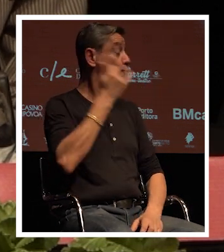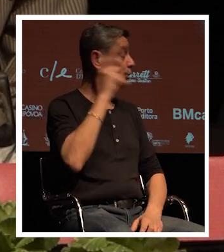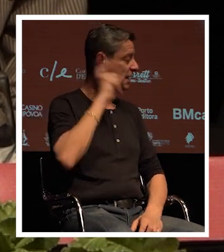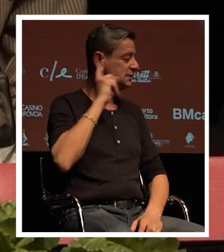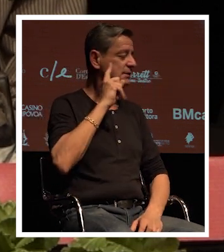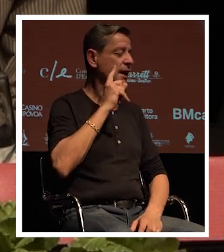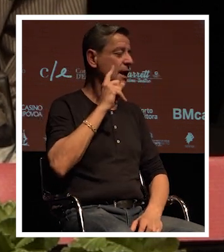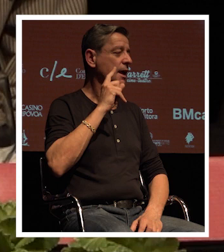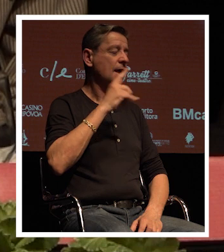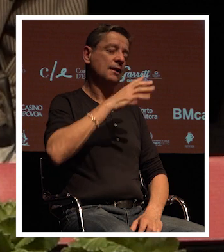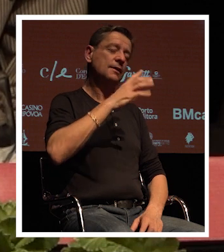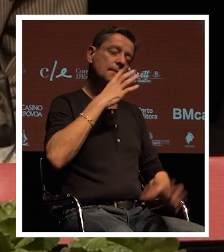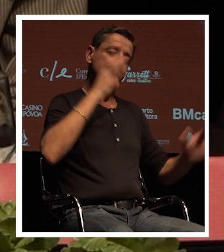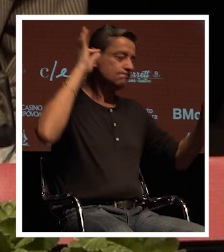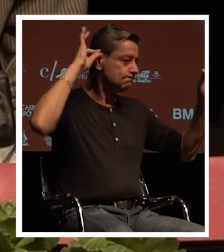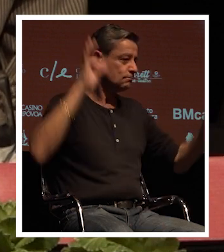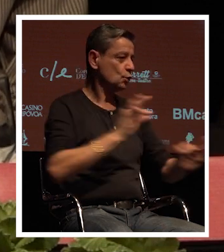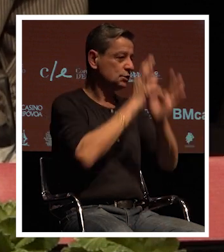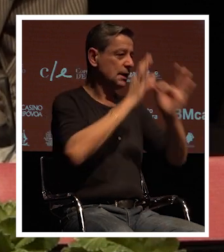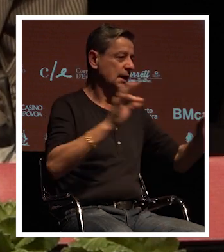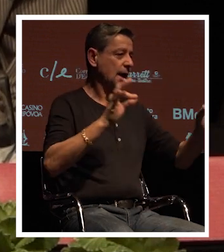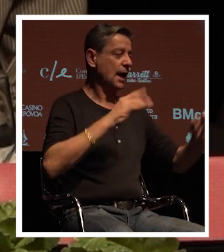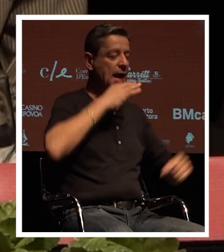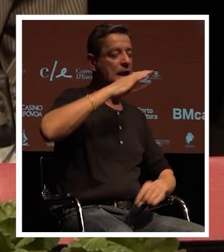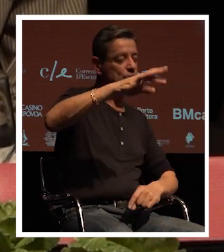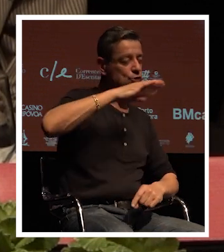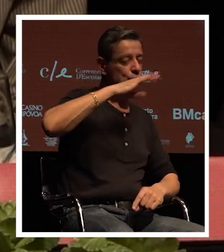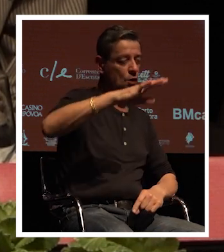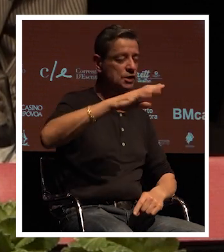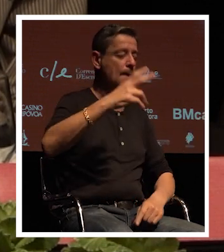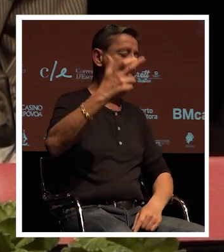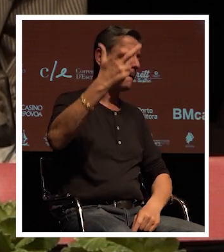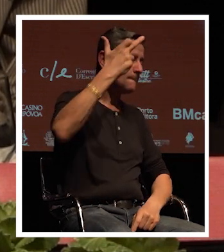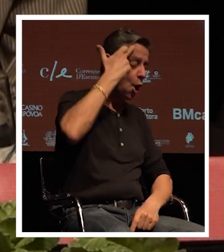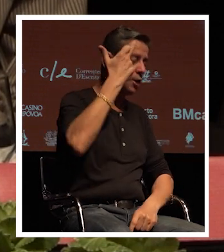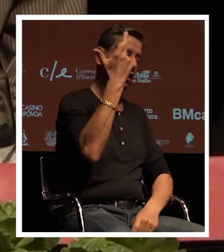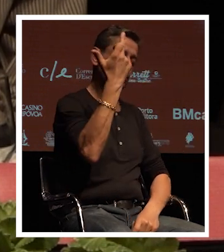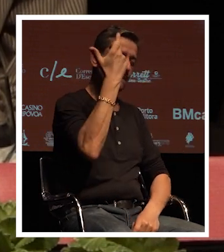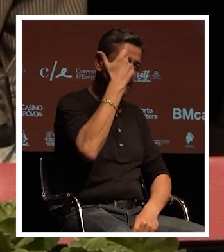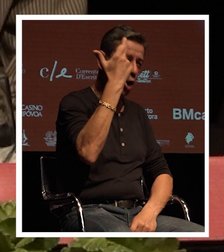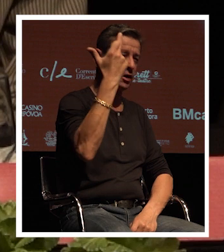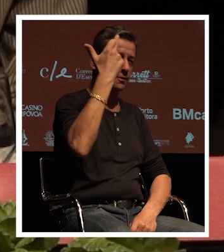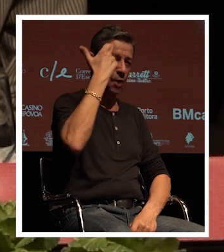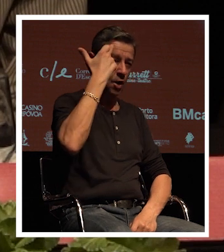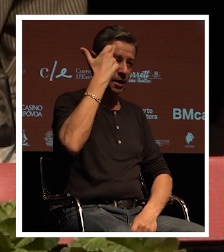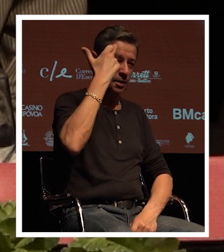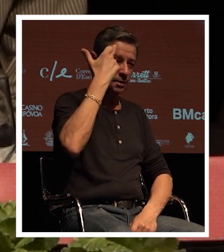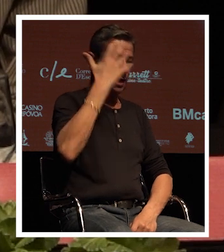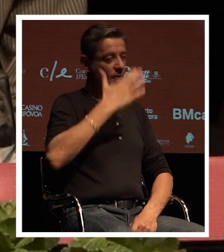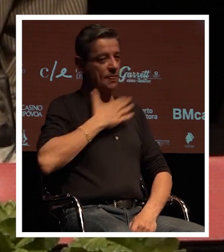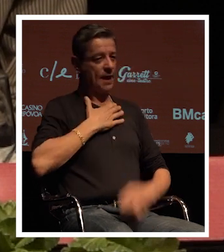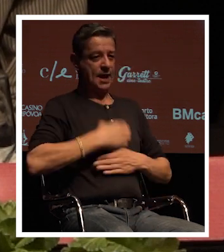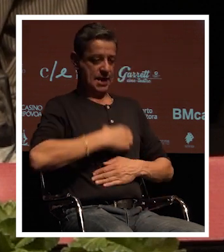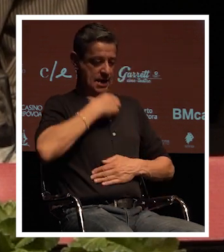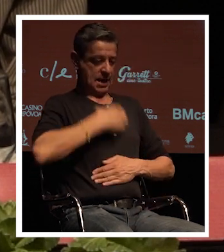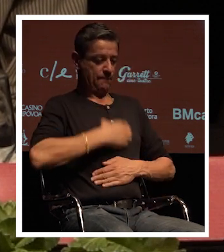é trazer de uma memória de um corpo de memórias algo que nos afeta emocionalmente